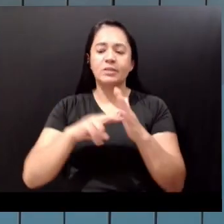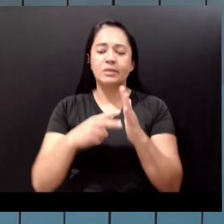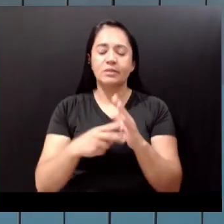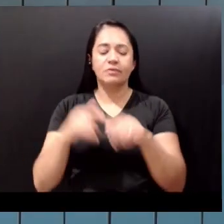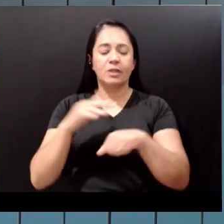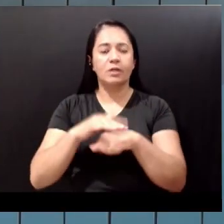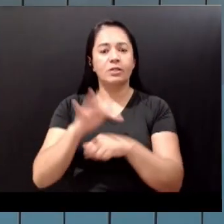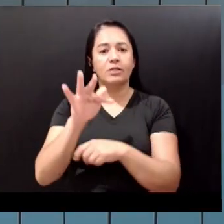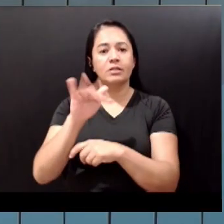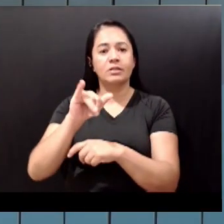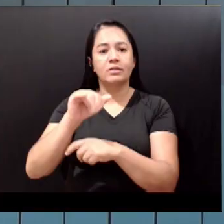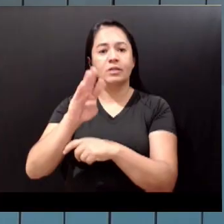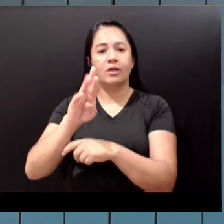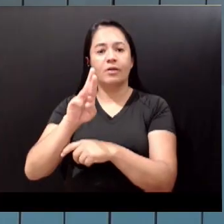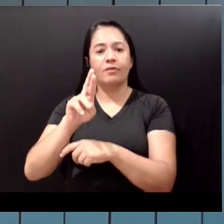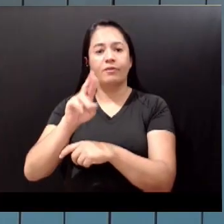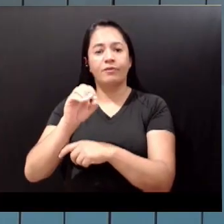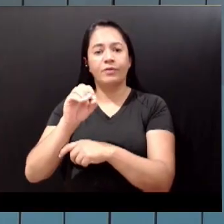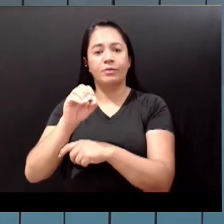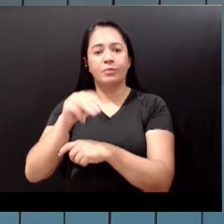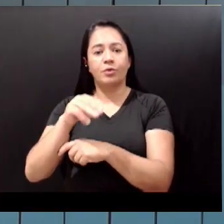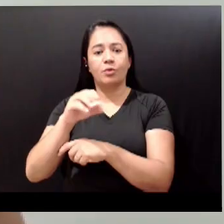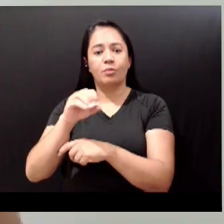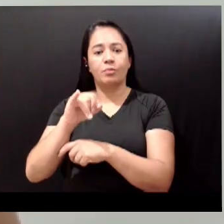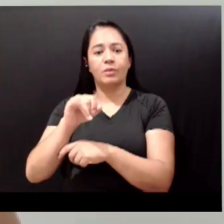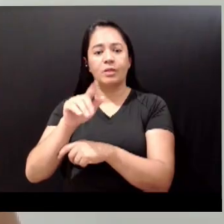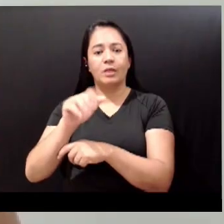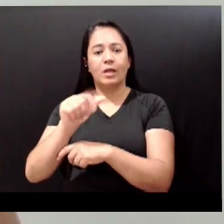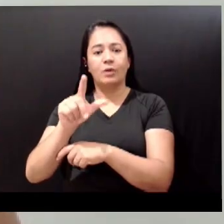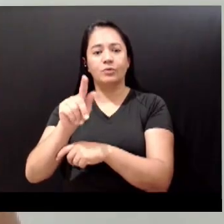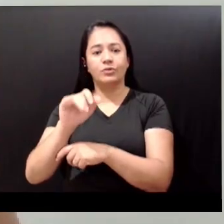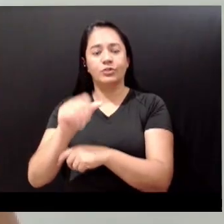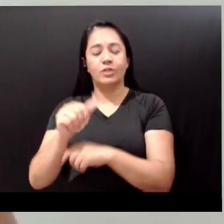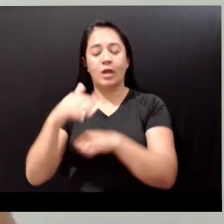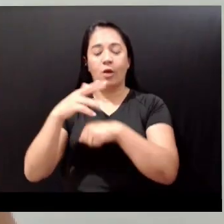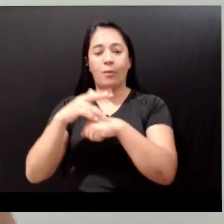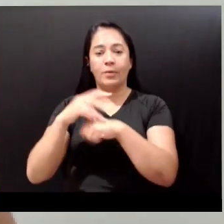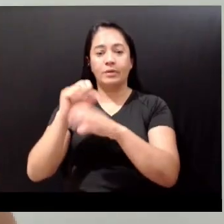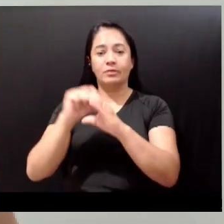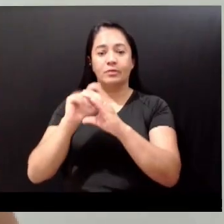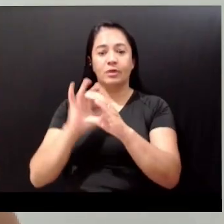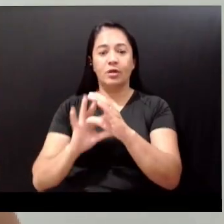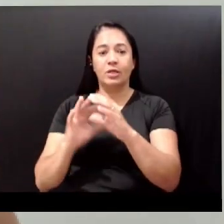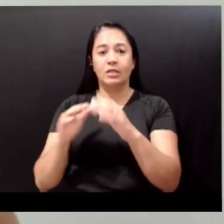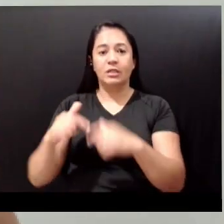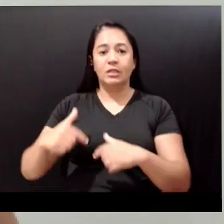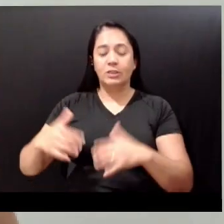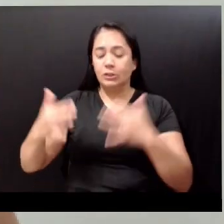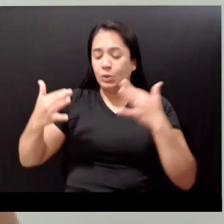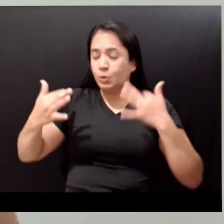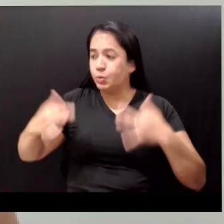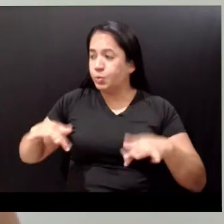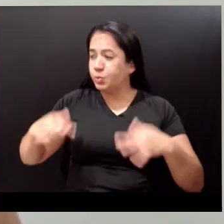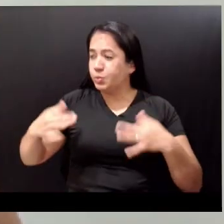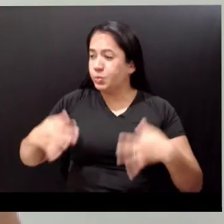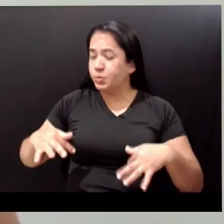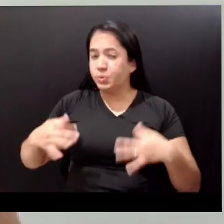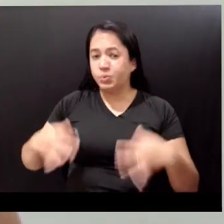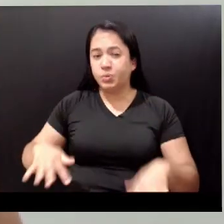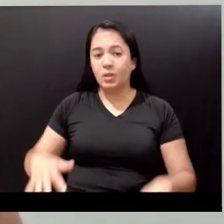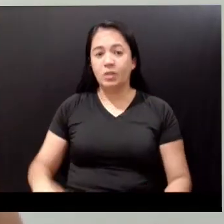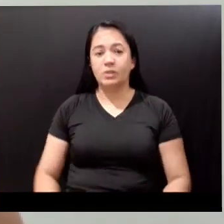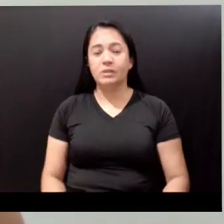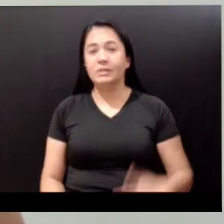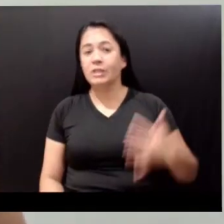a fibromialgia. A fibromialgia é uma doença caracterizada por dor crônica, é